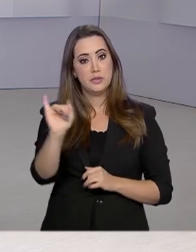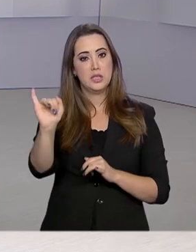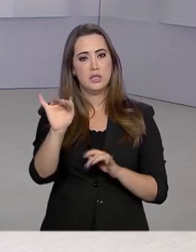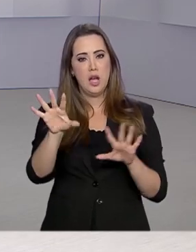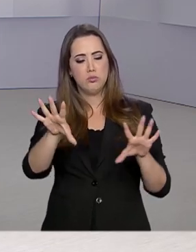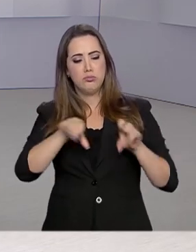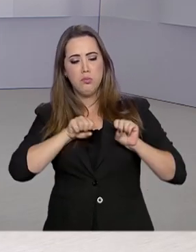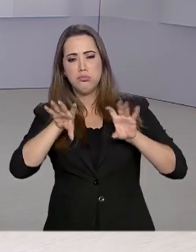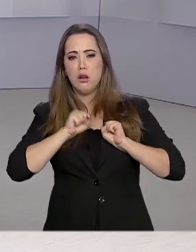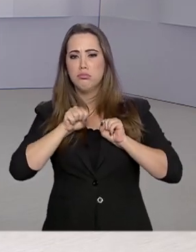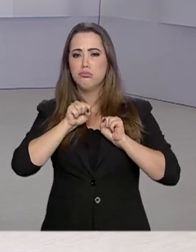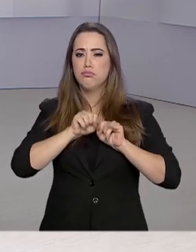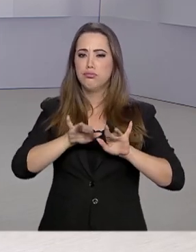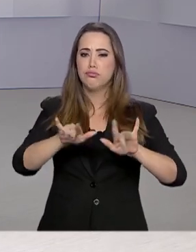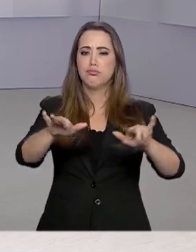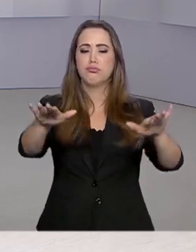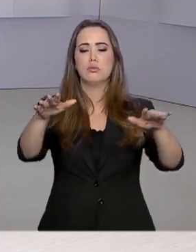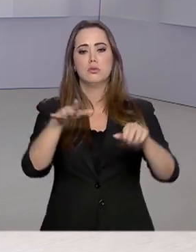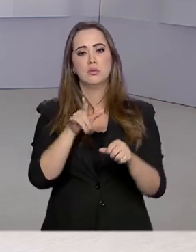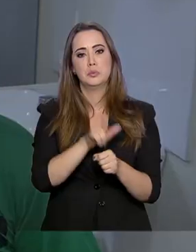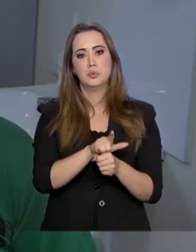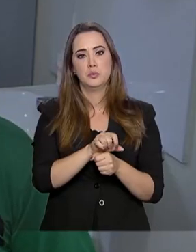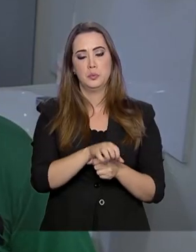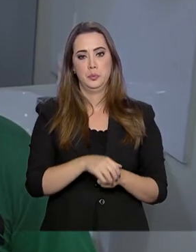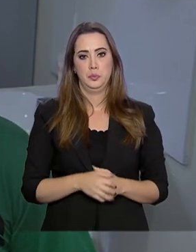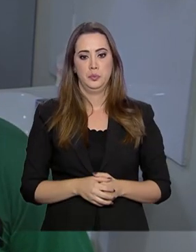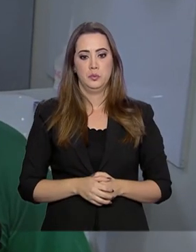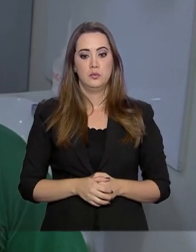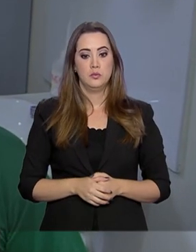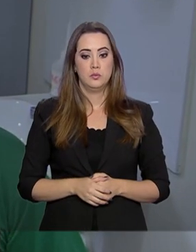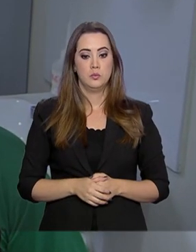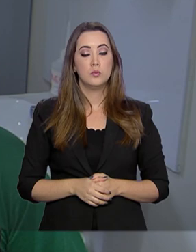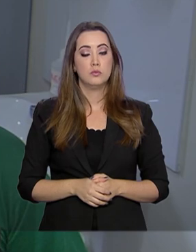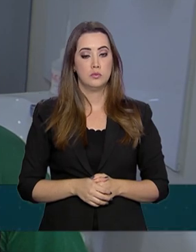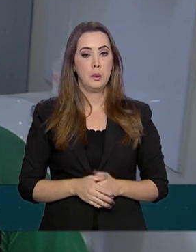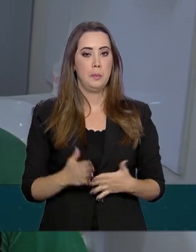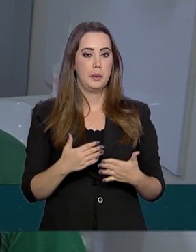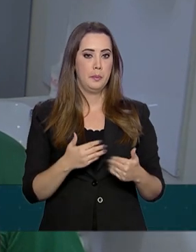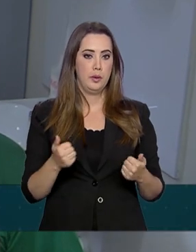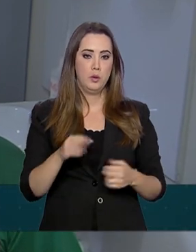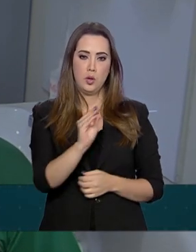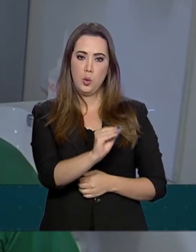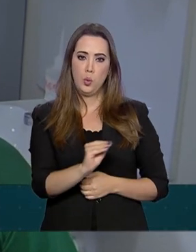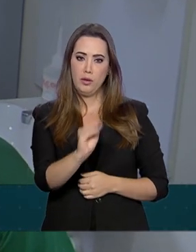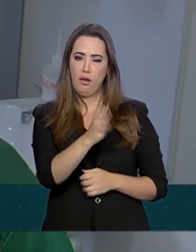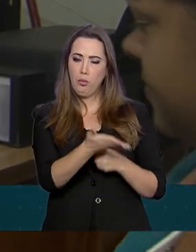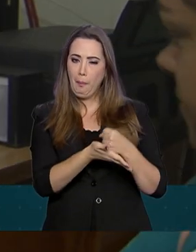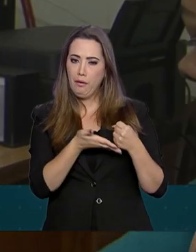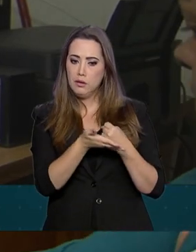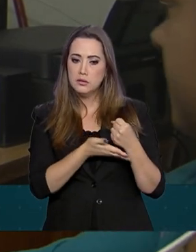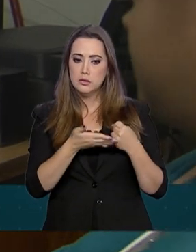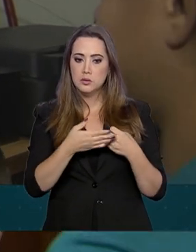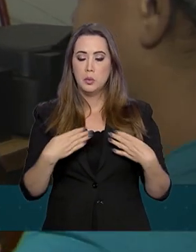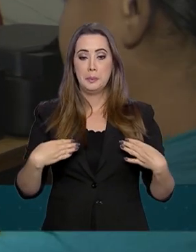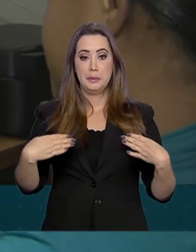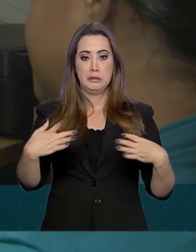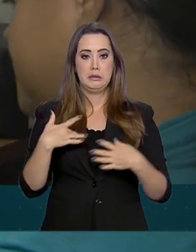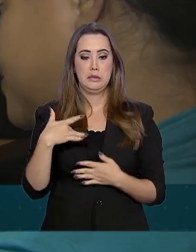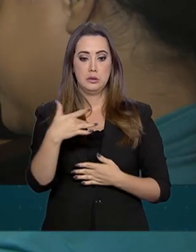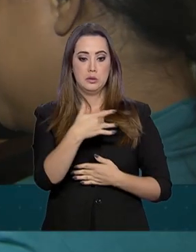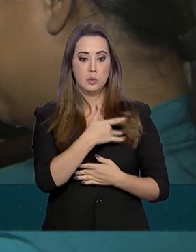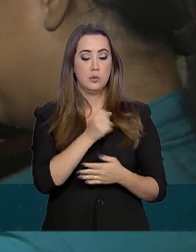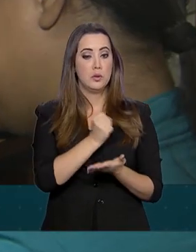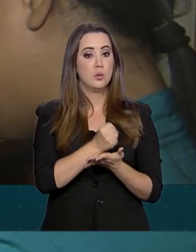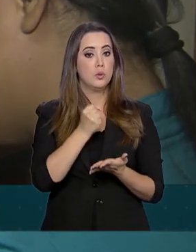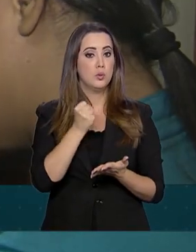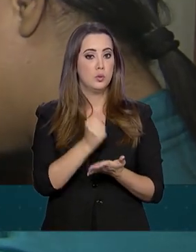disseminação do novo coronavírus. Para reforçar o atendimento na atenção primária, o Ministério da Saúde vai